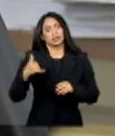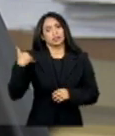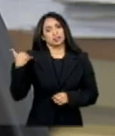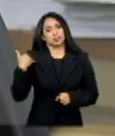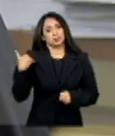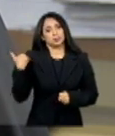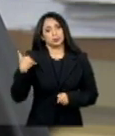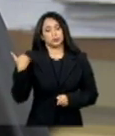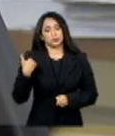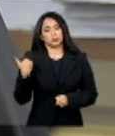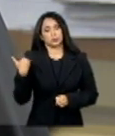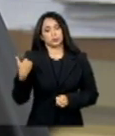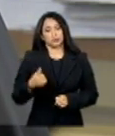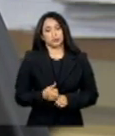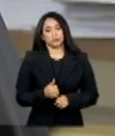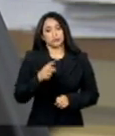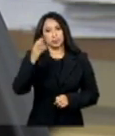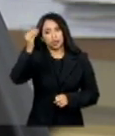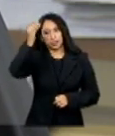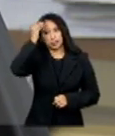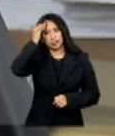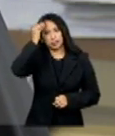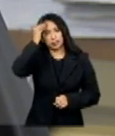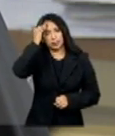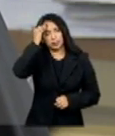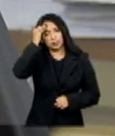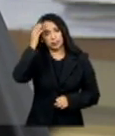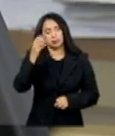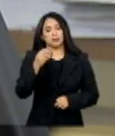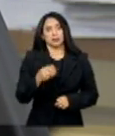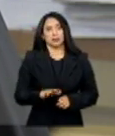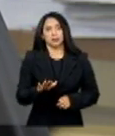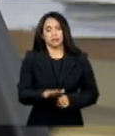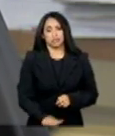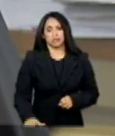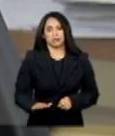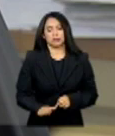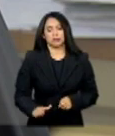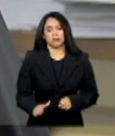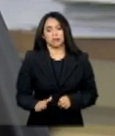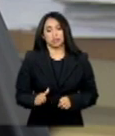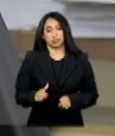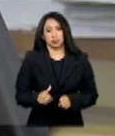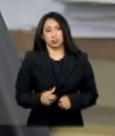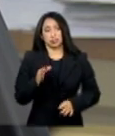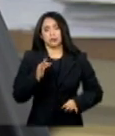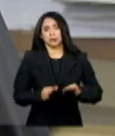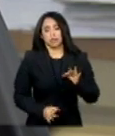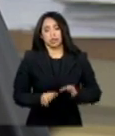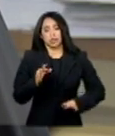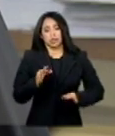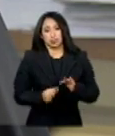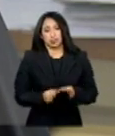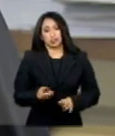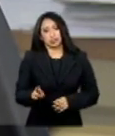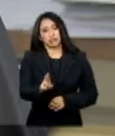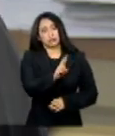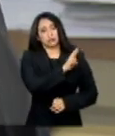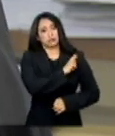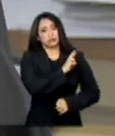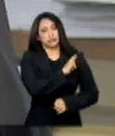de discernimento e compreensão das crianças com as funções psicológicas e jurídicas de responsabilização